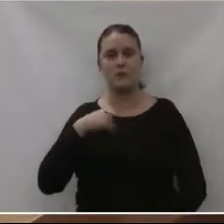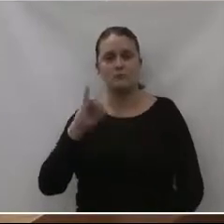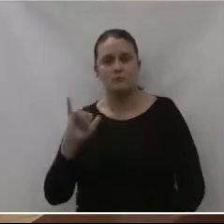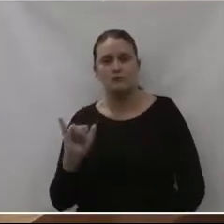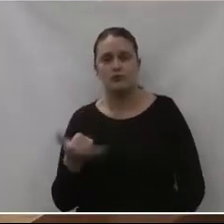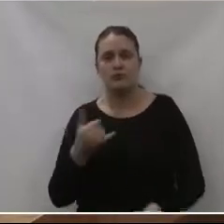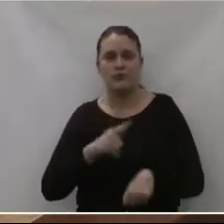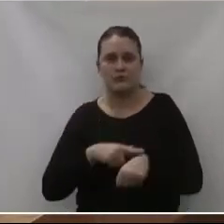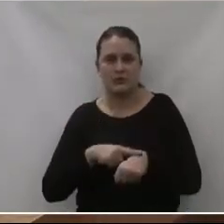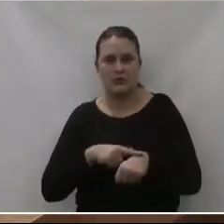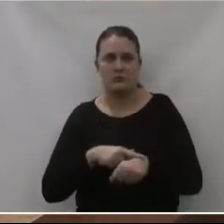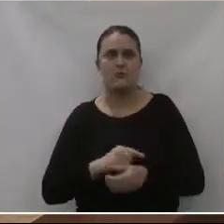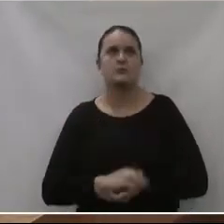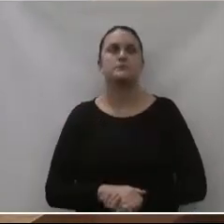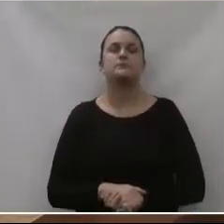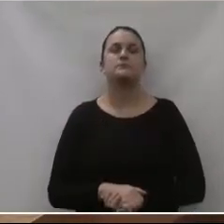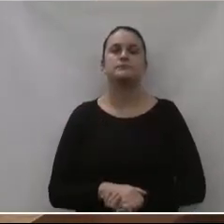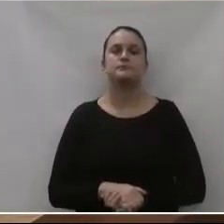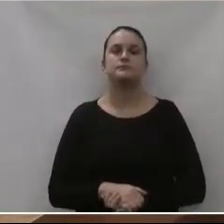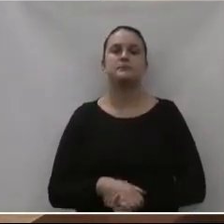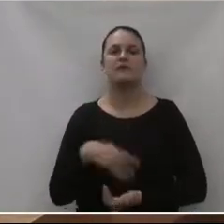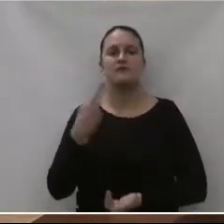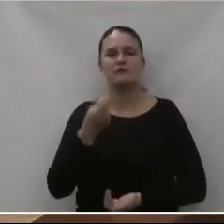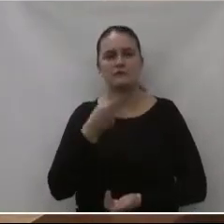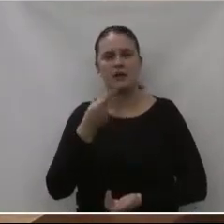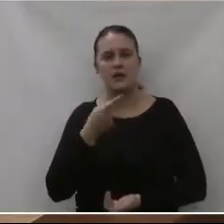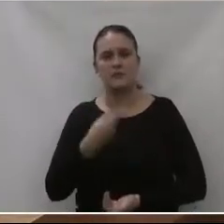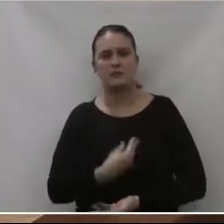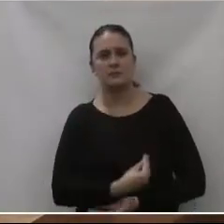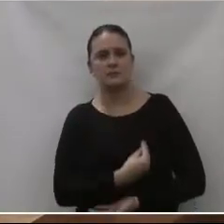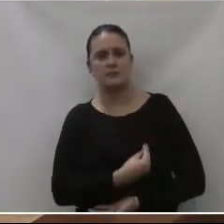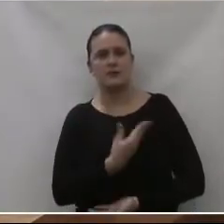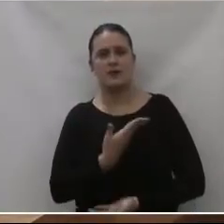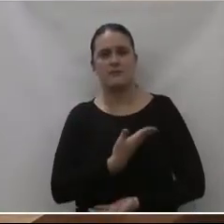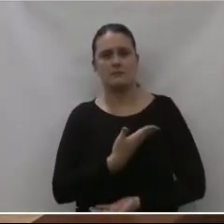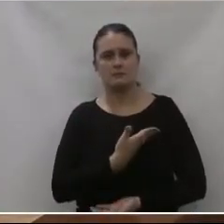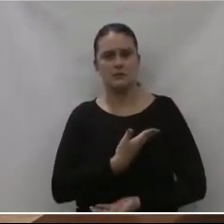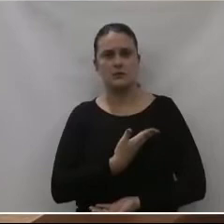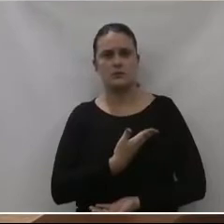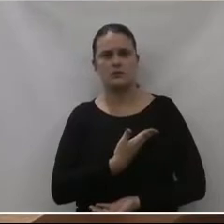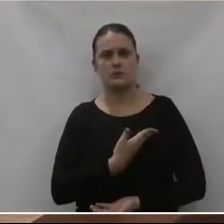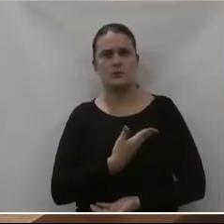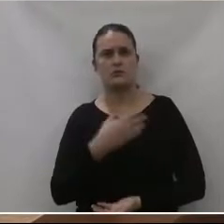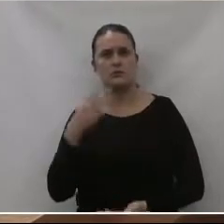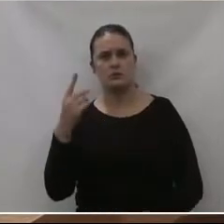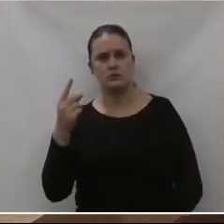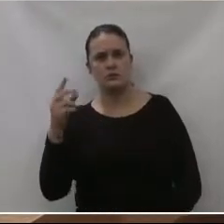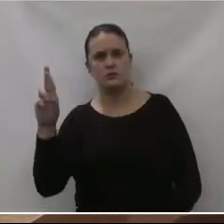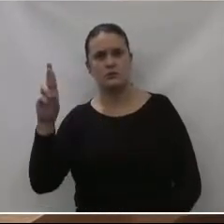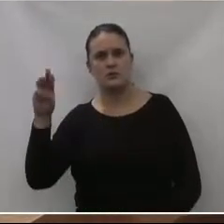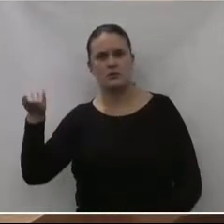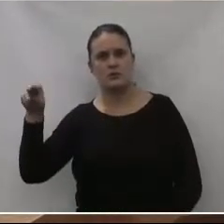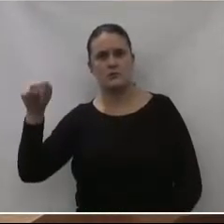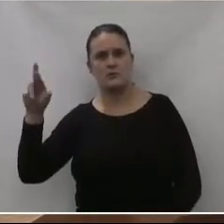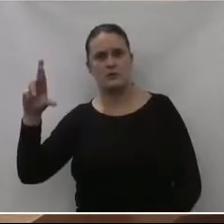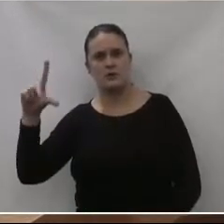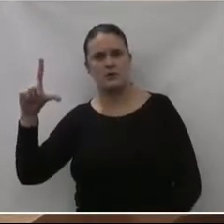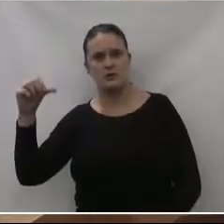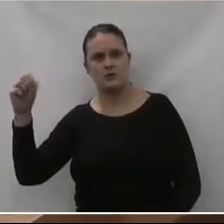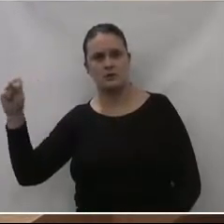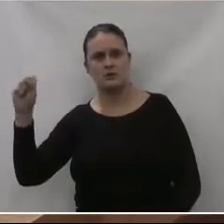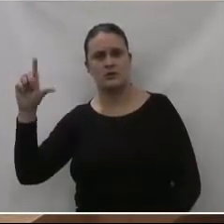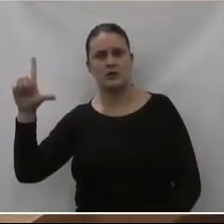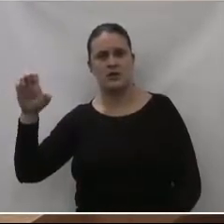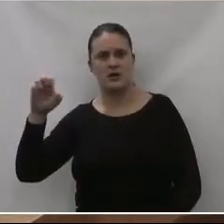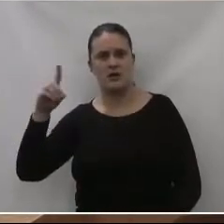esse tempo que me resta, destacar aqui a presença de um amigo nosso, Dr. Marcos Leão. Na